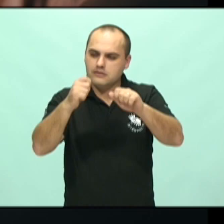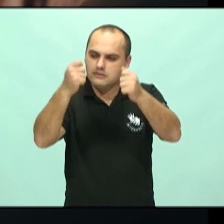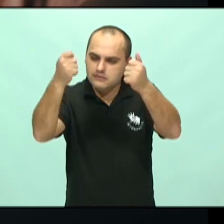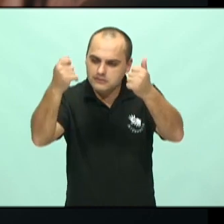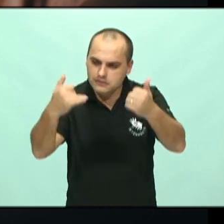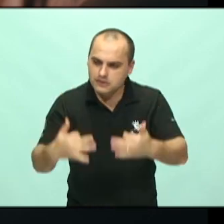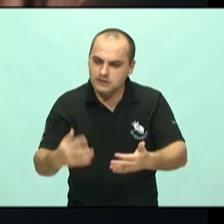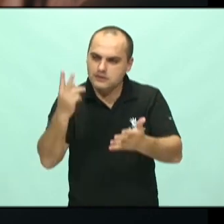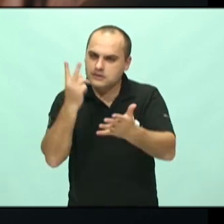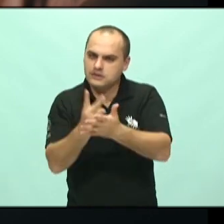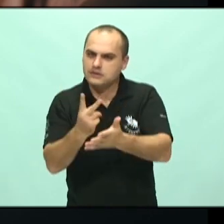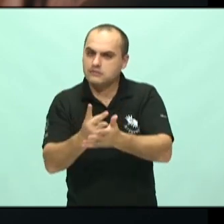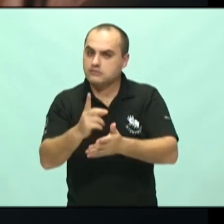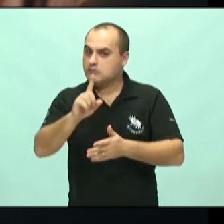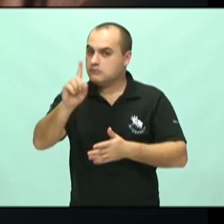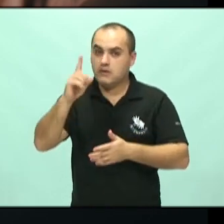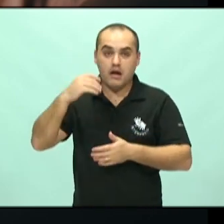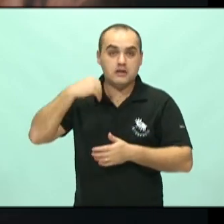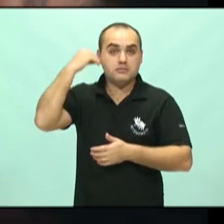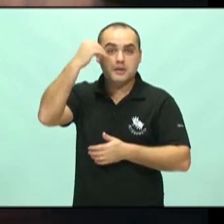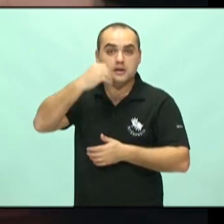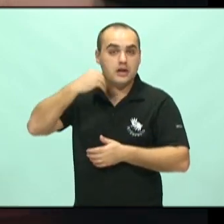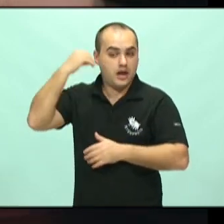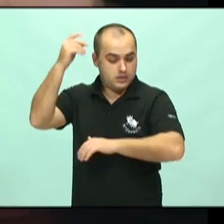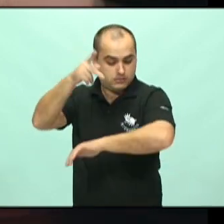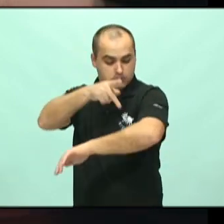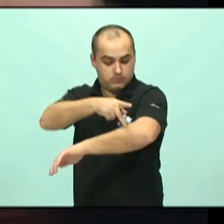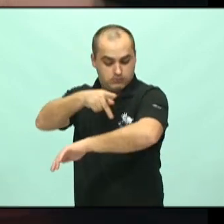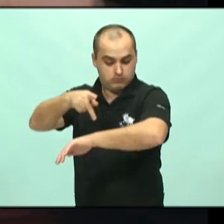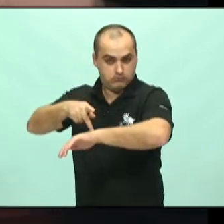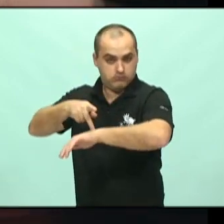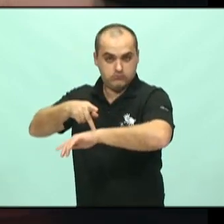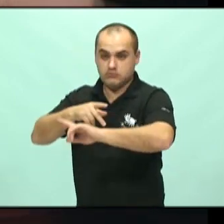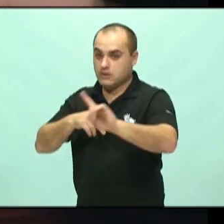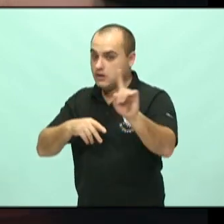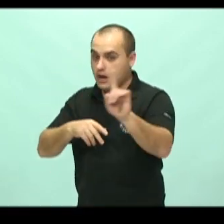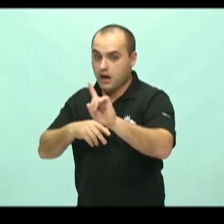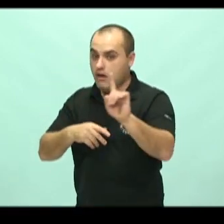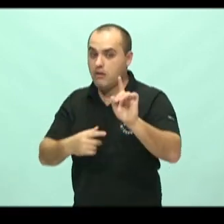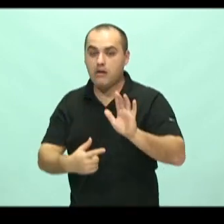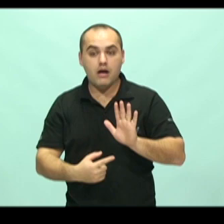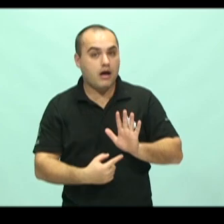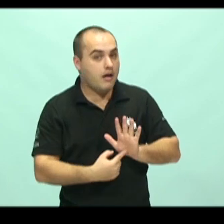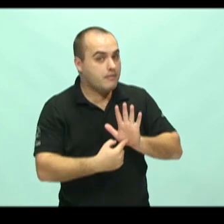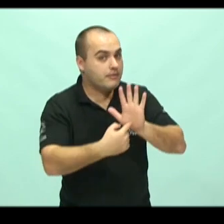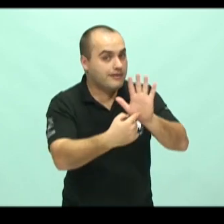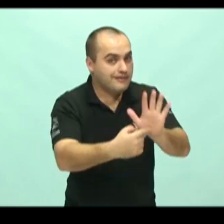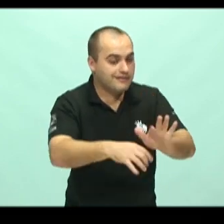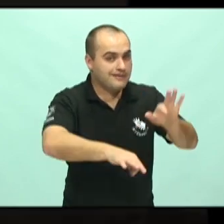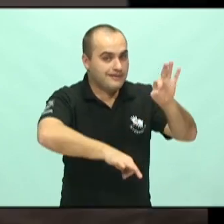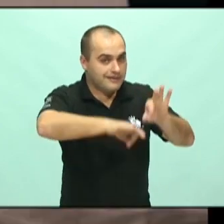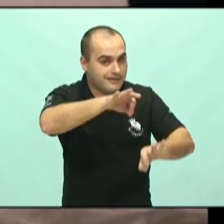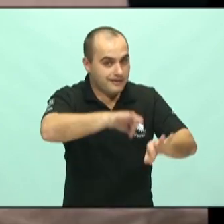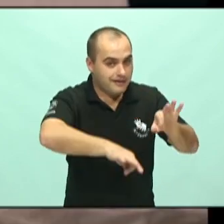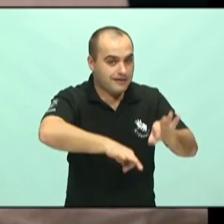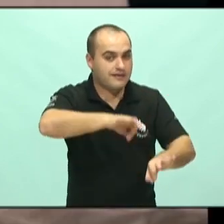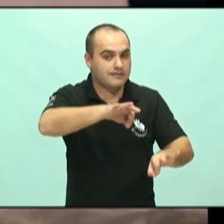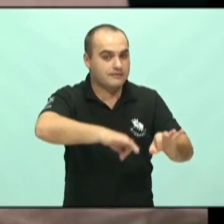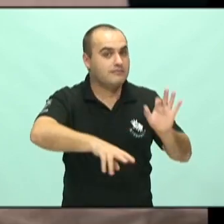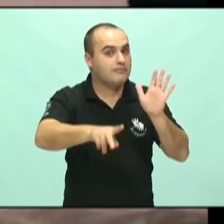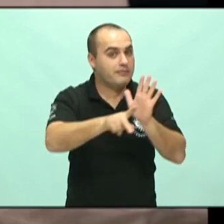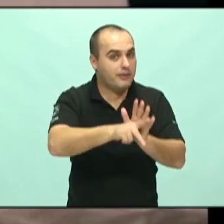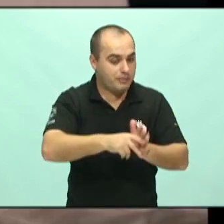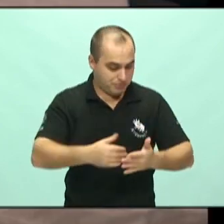ele não é uma experiência lúdico-pedagógica, ele é um espetáculo de teatro, com uma estética de teatro para